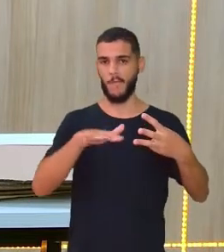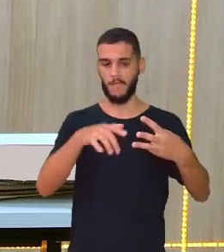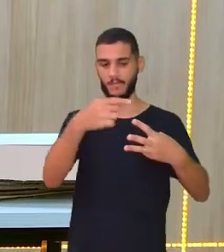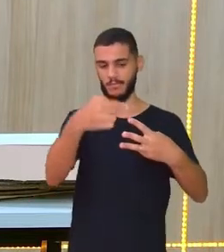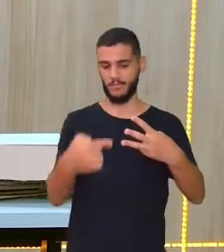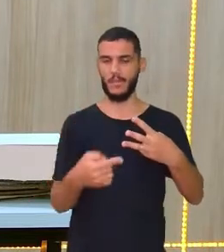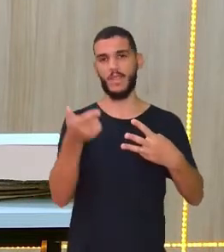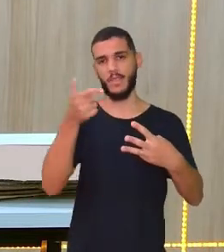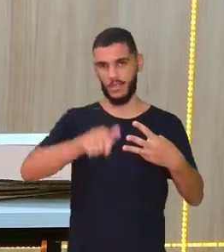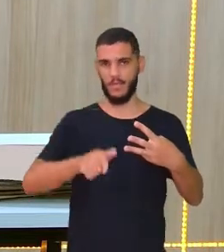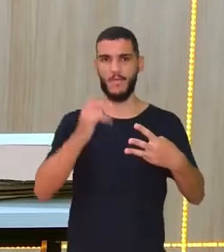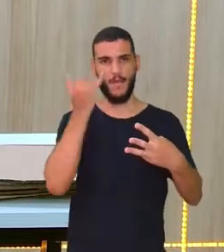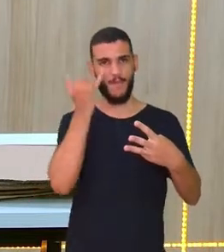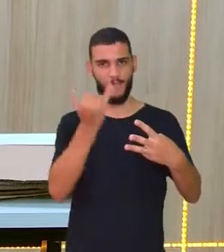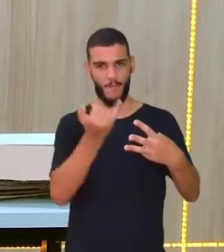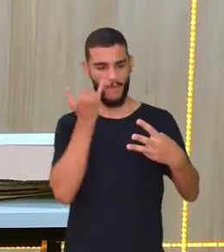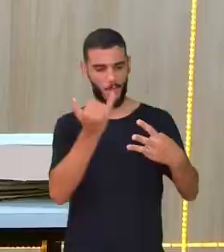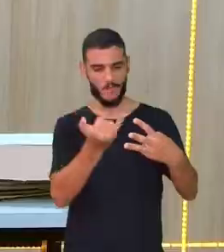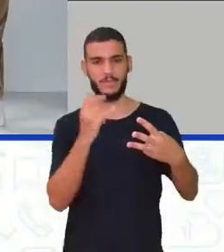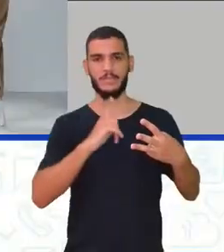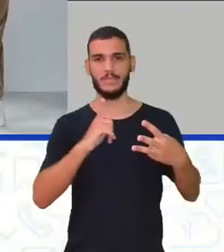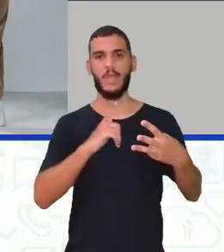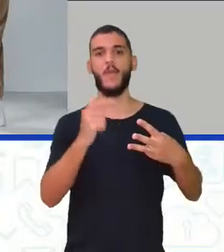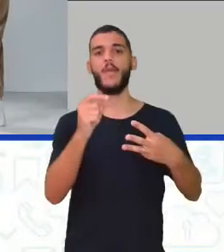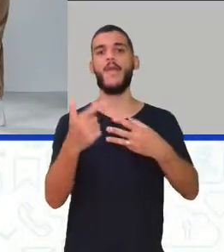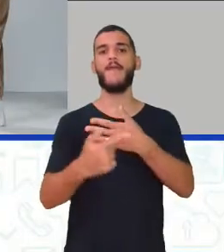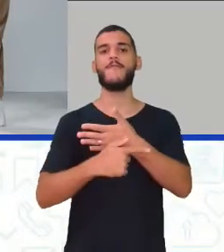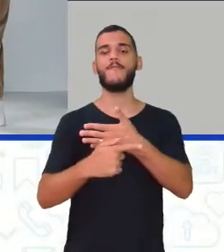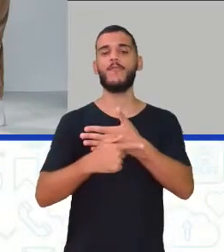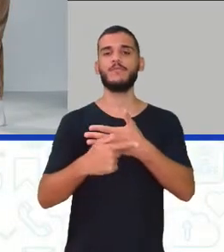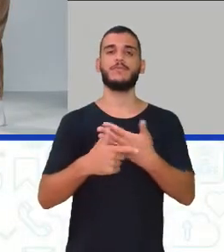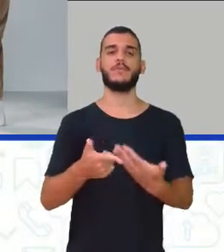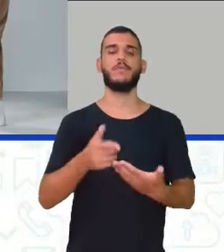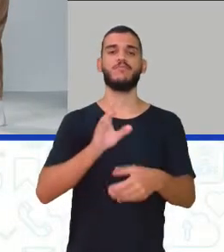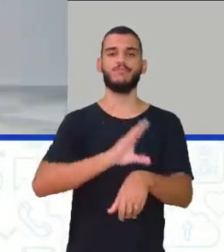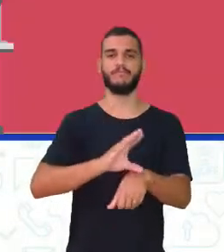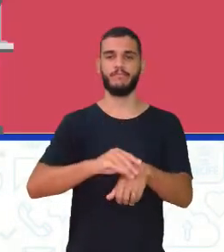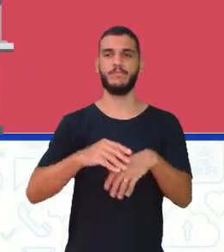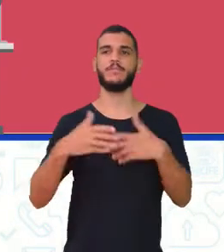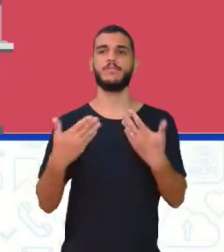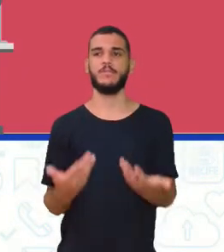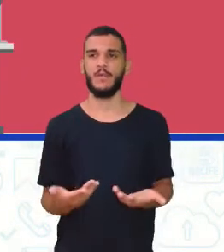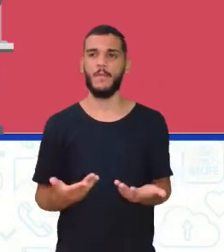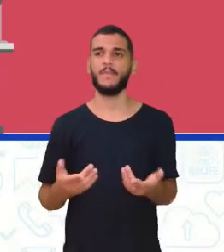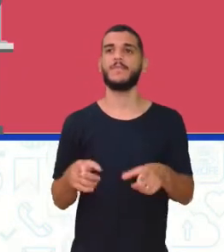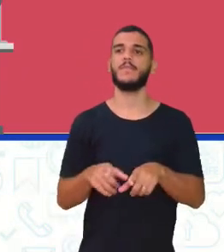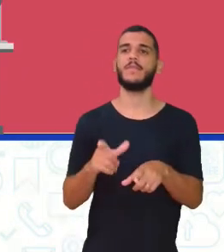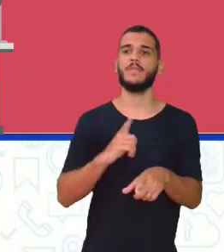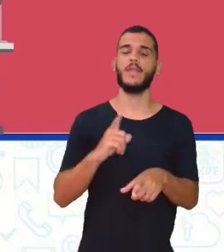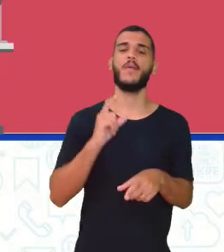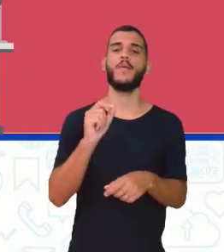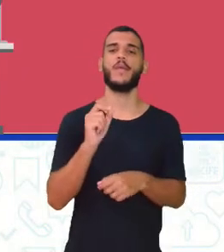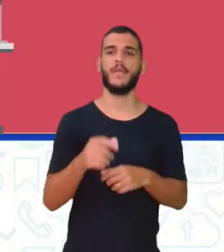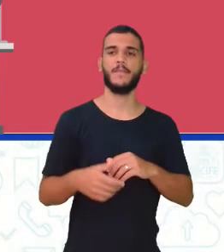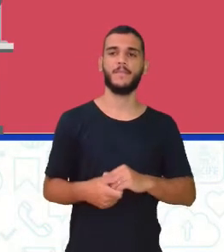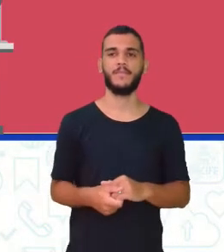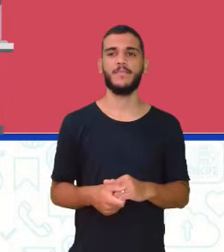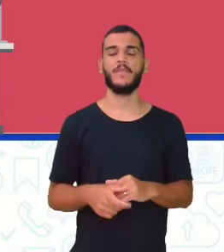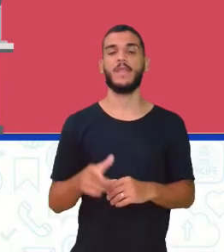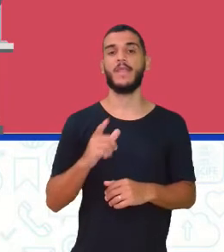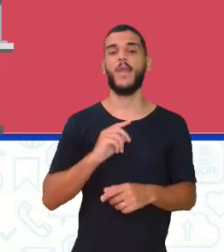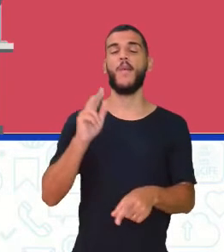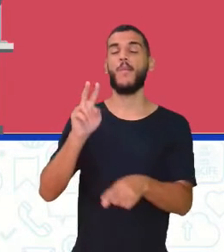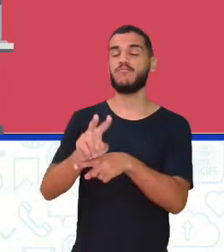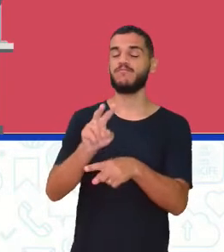vez, essa informação em relação às funções dos nossos músculos. O que é que eu tenho ainda? Aqui, gente, alguns cuidados